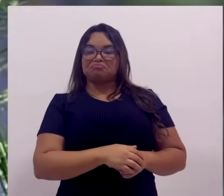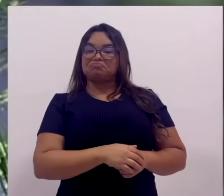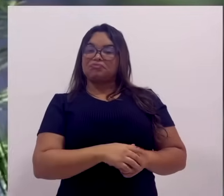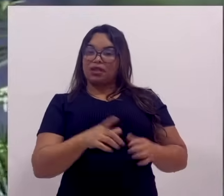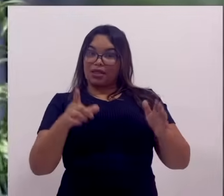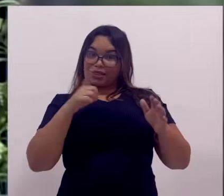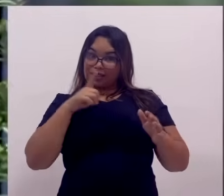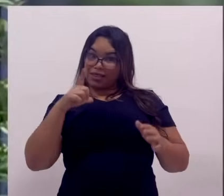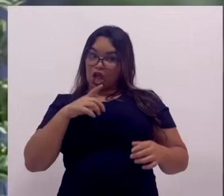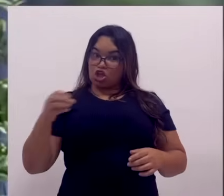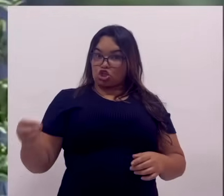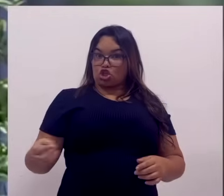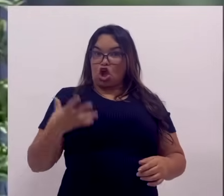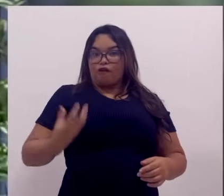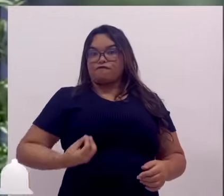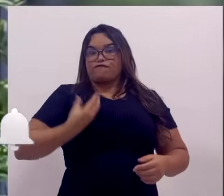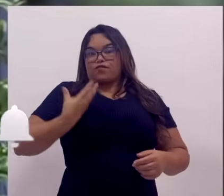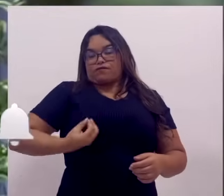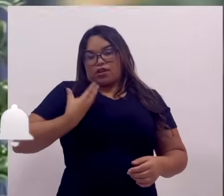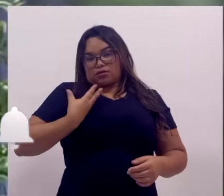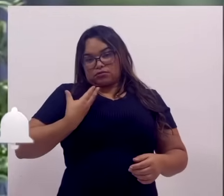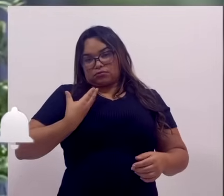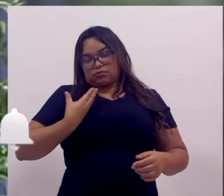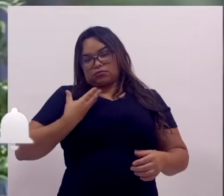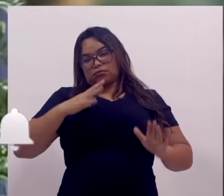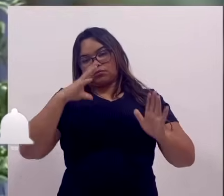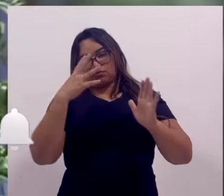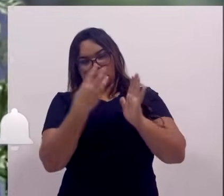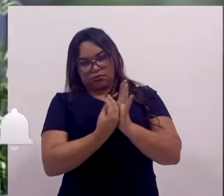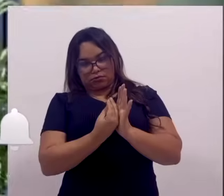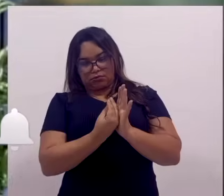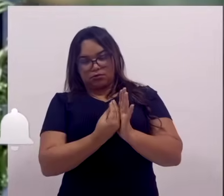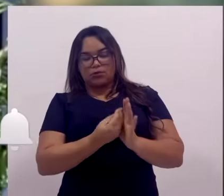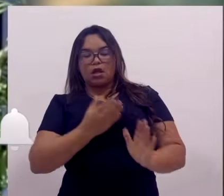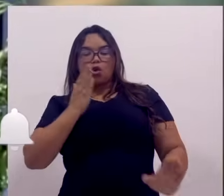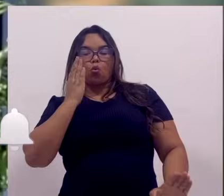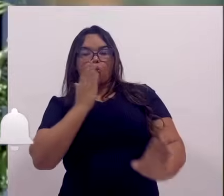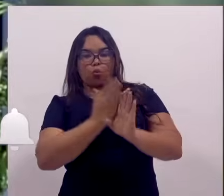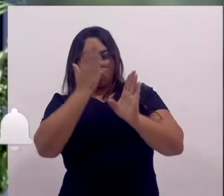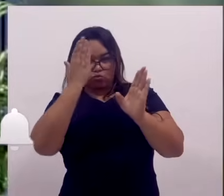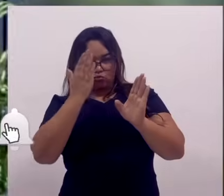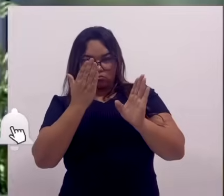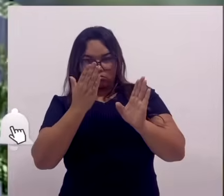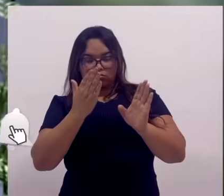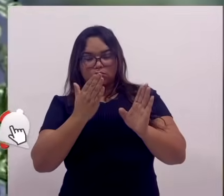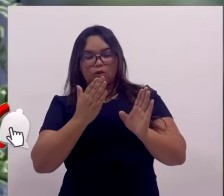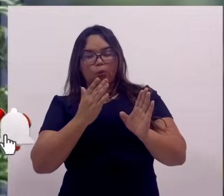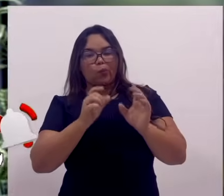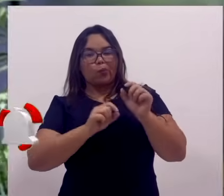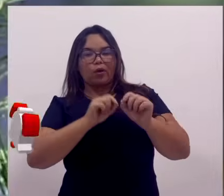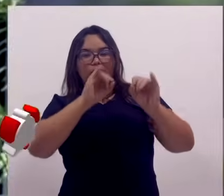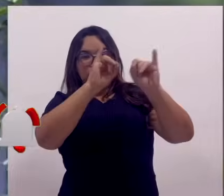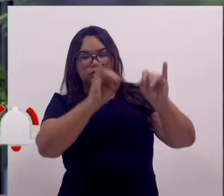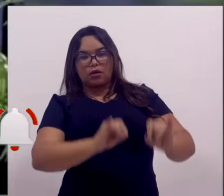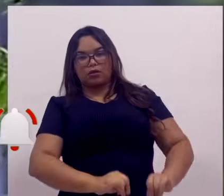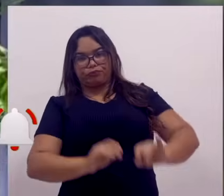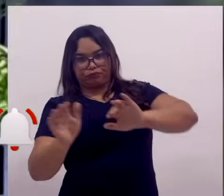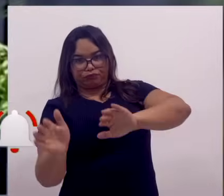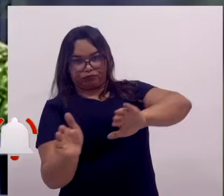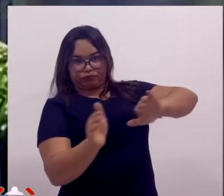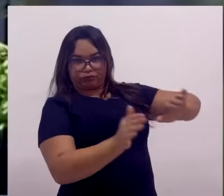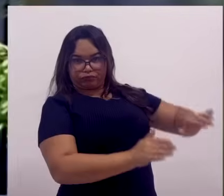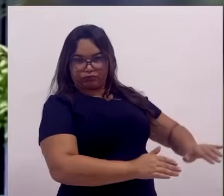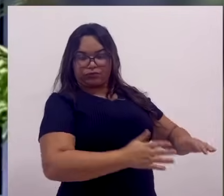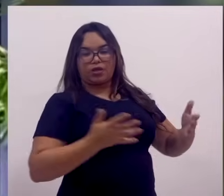uma renovação, havia uma nova vida na igreja, algo havia sido descoberto, a idolatria havia sido deixada